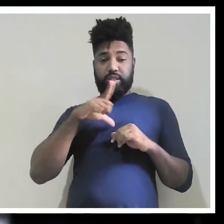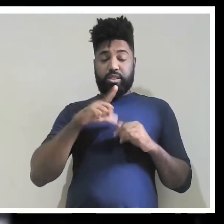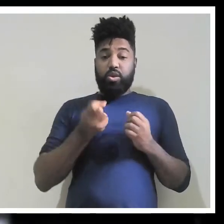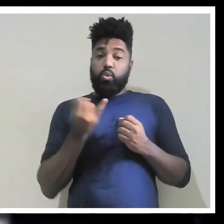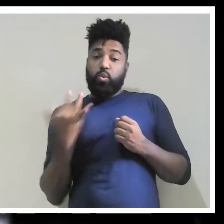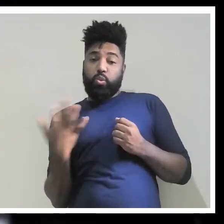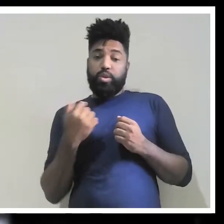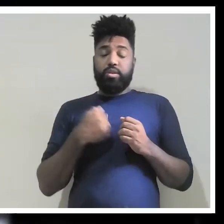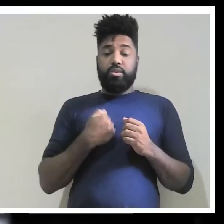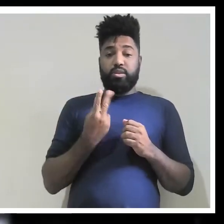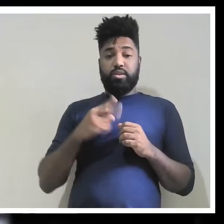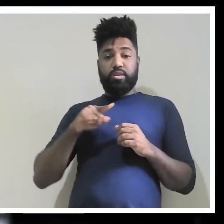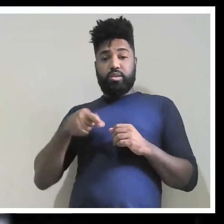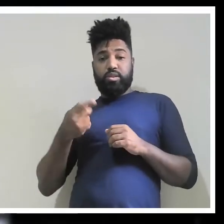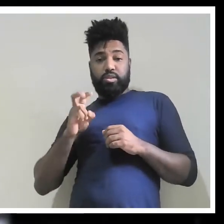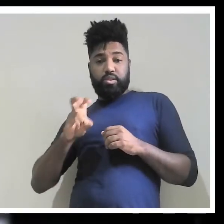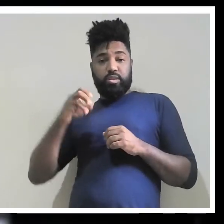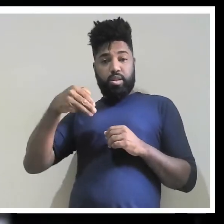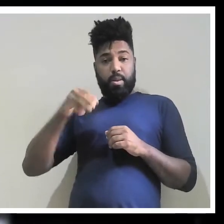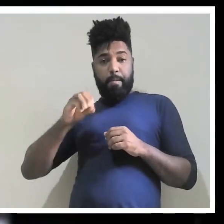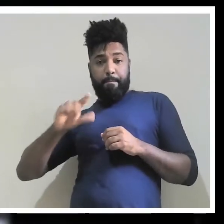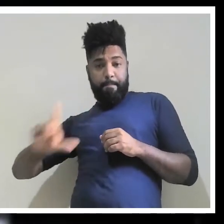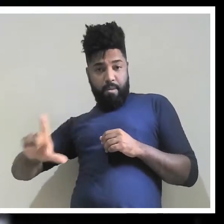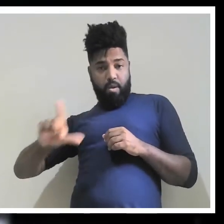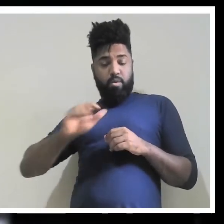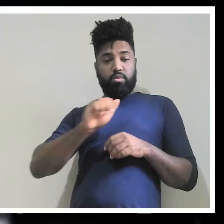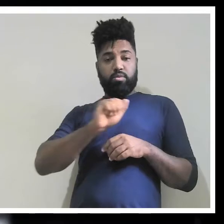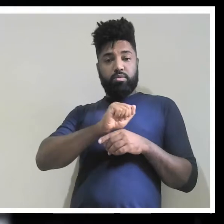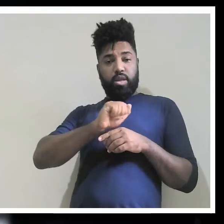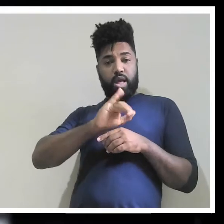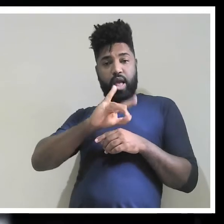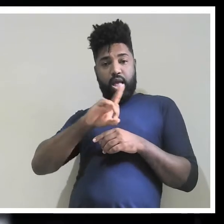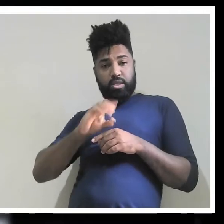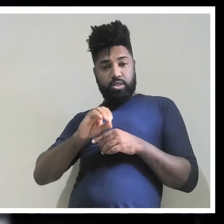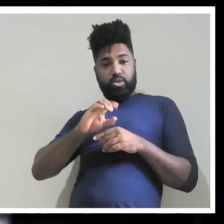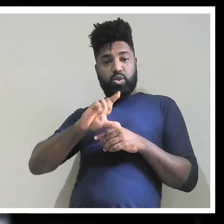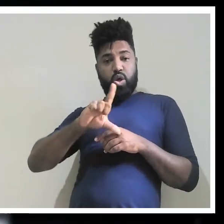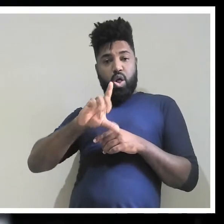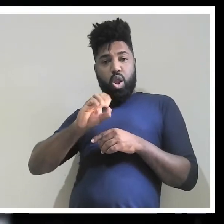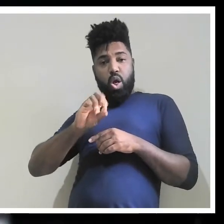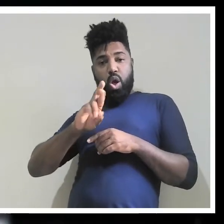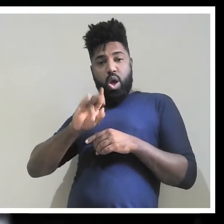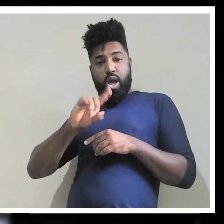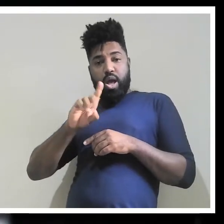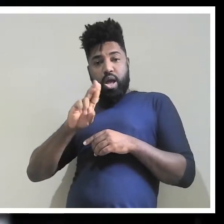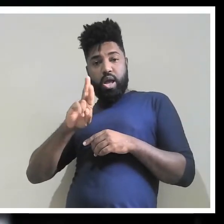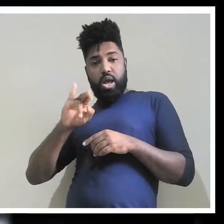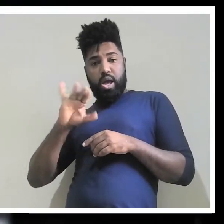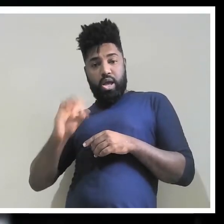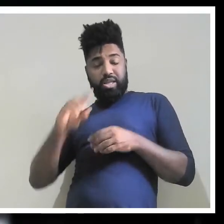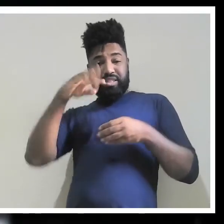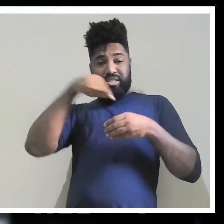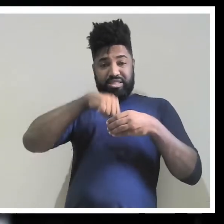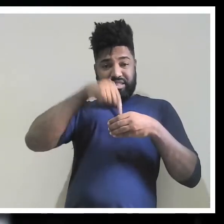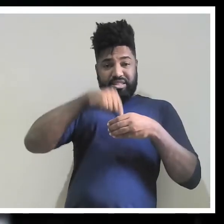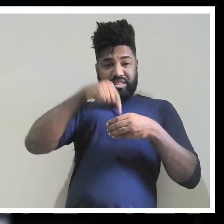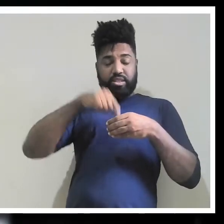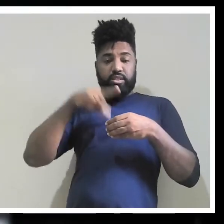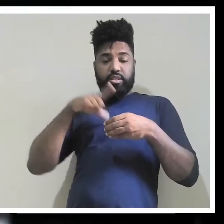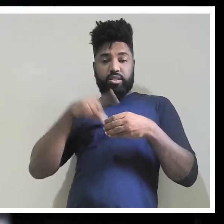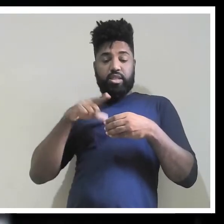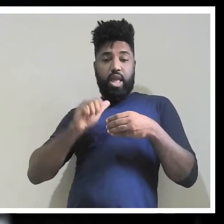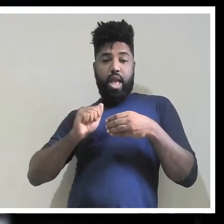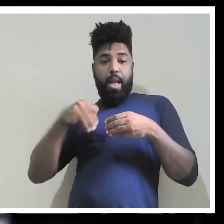aproximadamente 2,5 mol de ácido clorídrico. Nesse becker nós temos exatamente a solução que vai absorver a amônia que nós